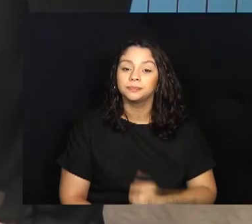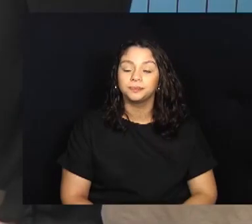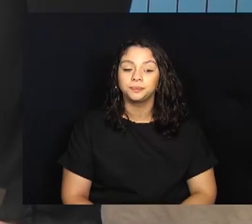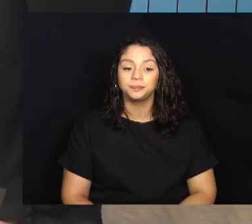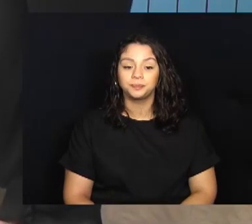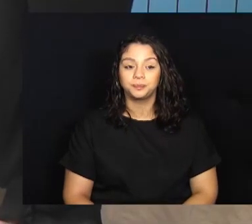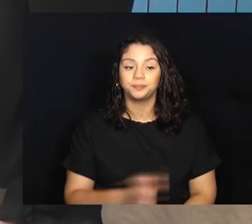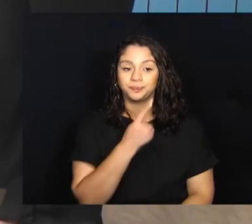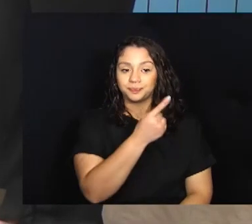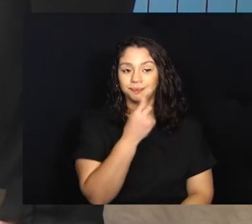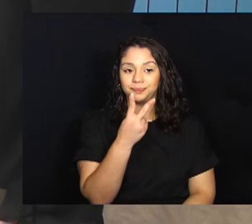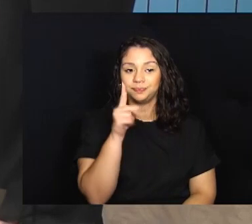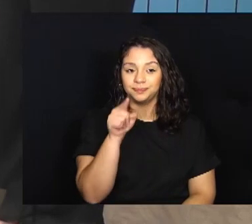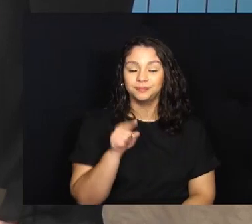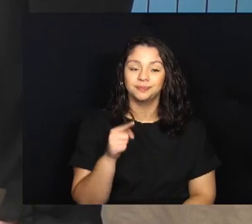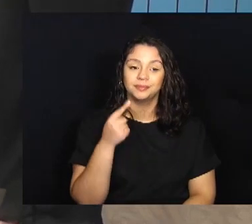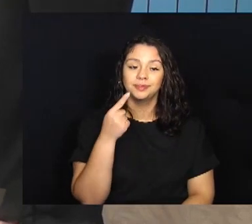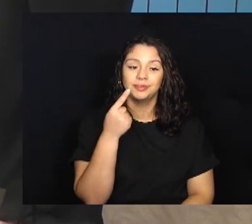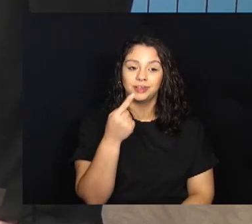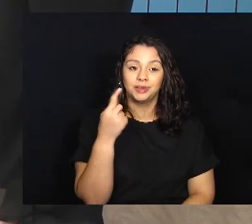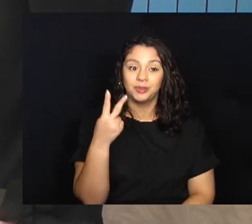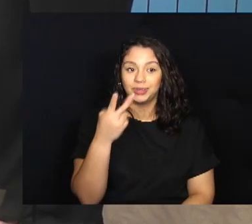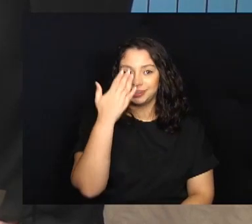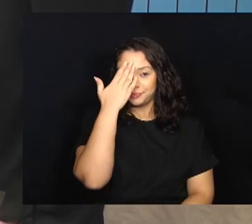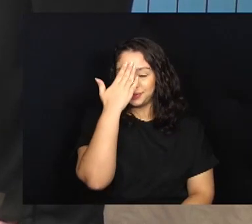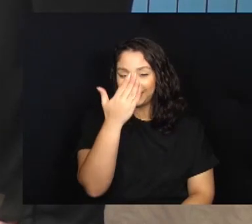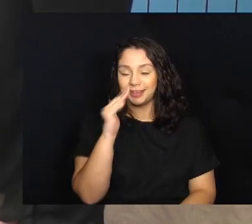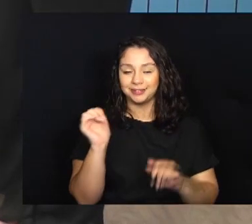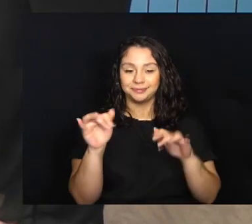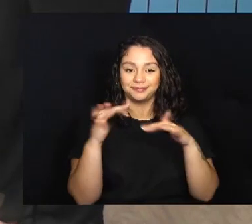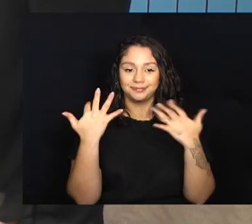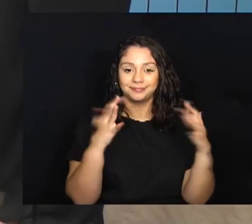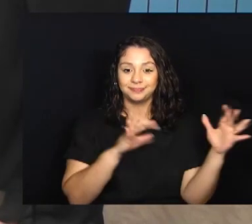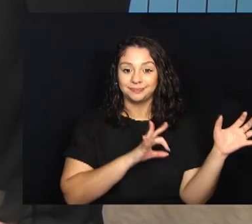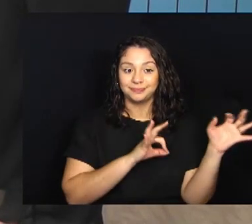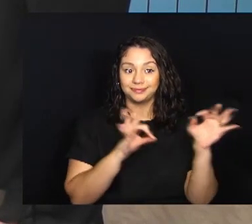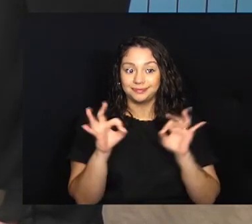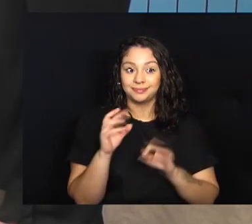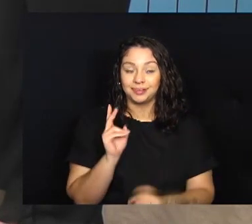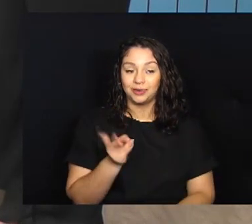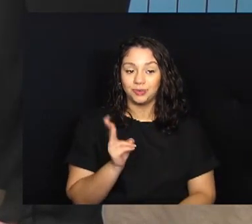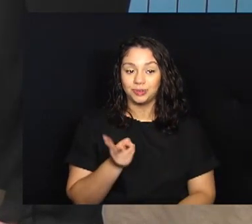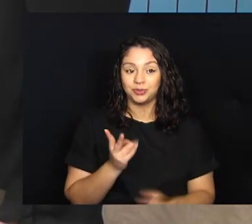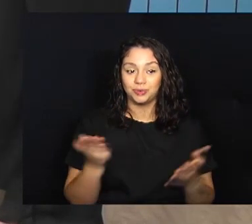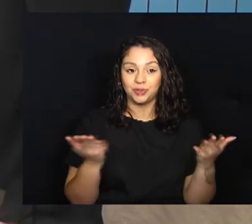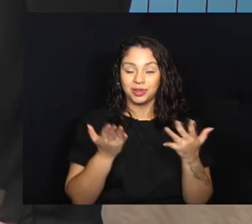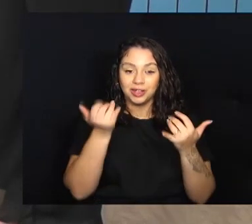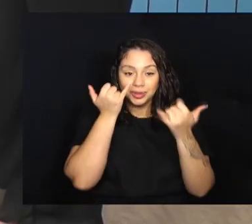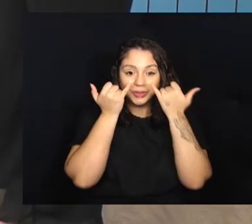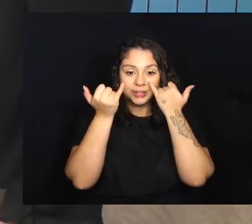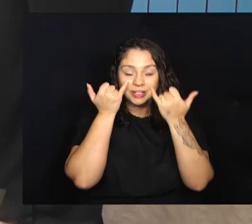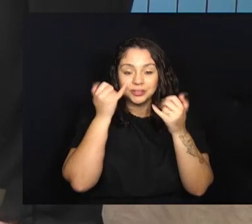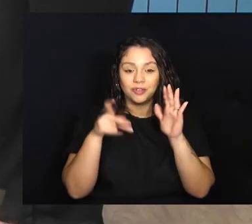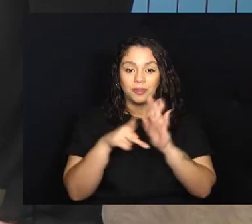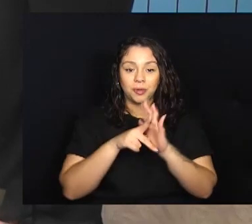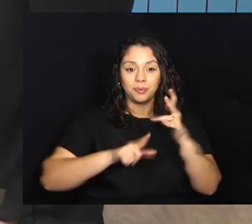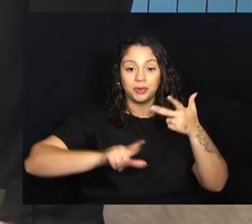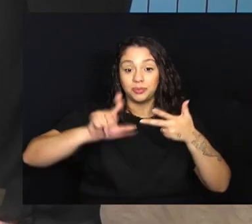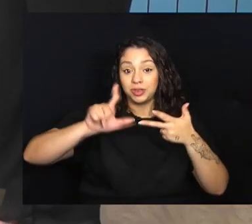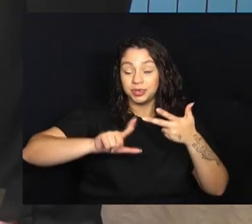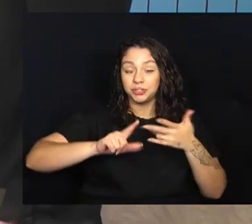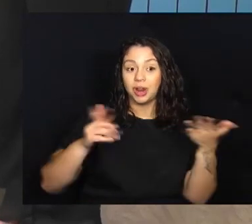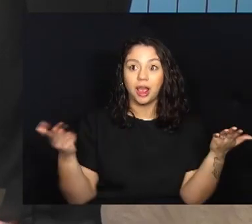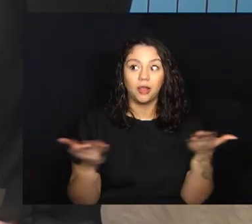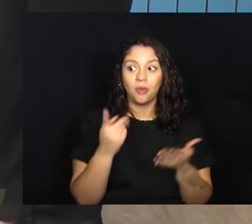Meio-dia mais 12 minutos, muito obrigado pela sua companhia, pela sua audiência. A gente segue aqui com as notícias do Legislativo. Agora,